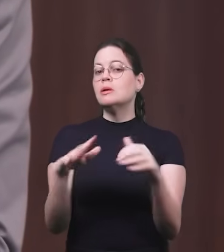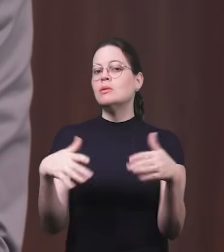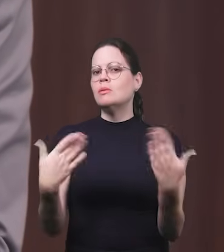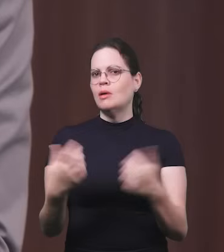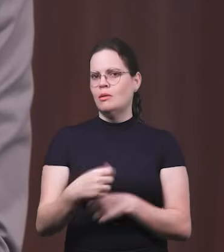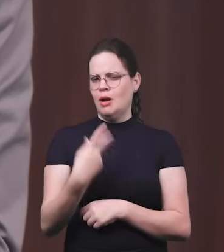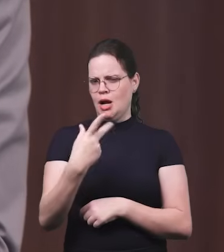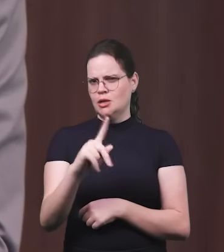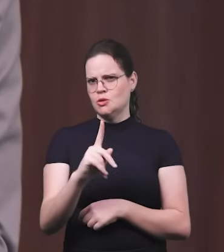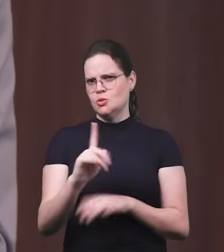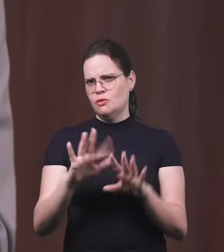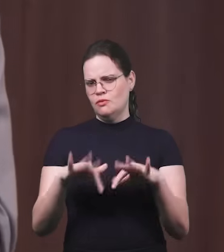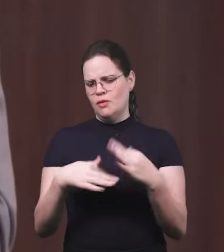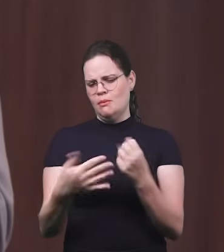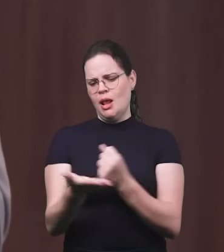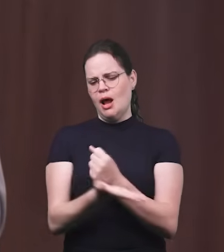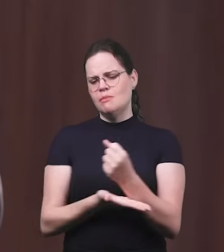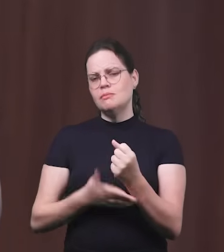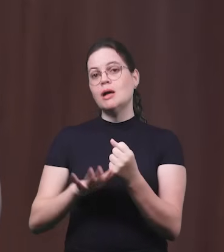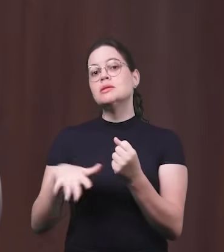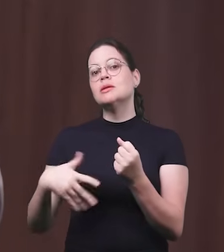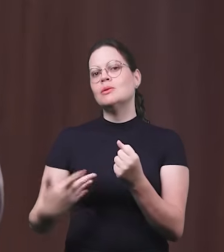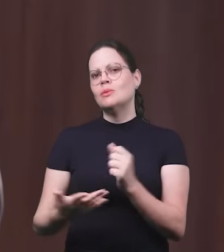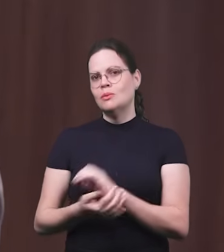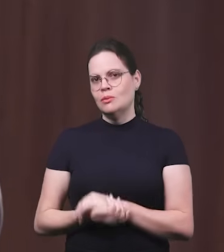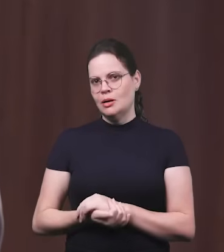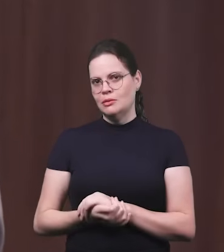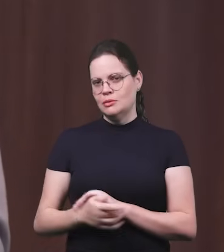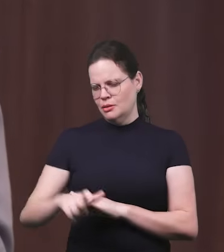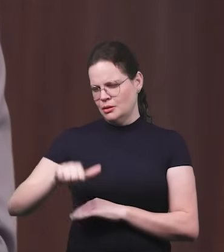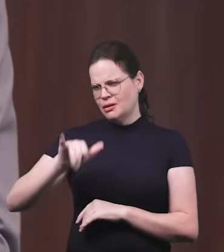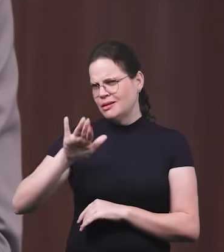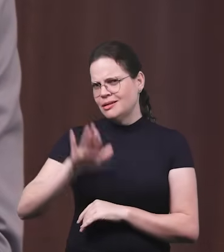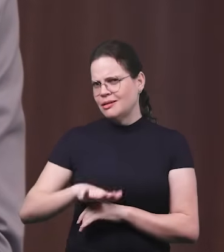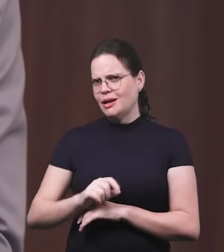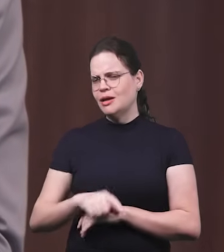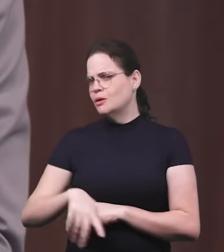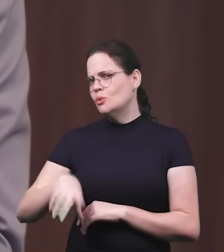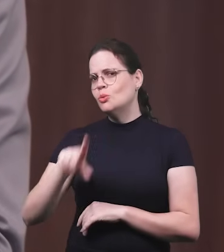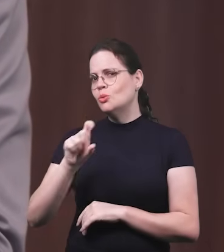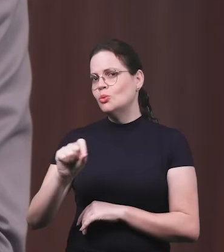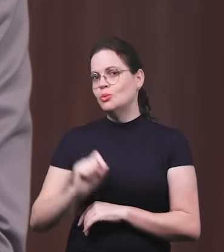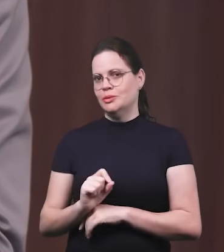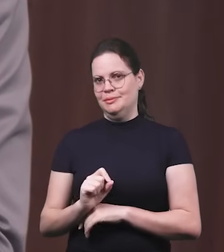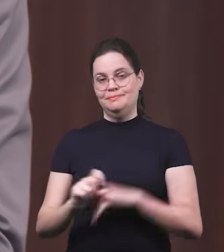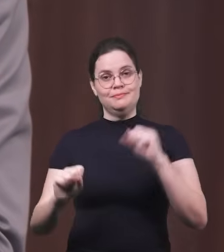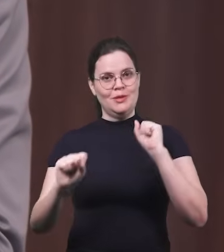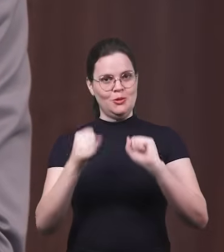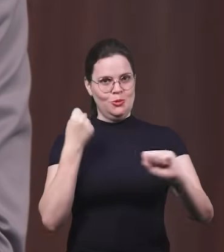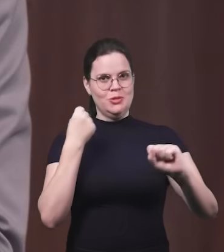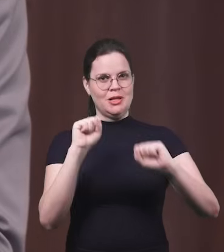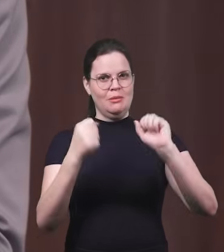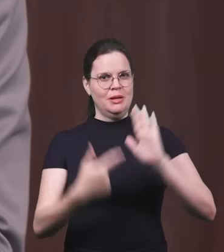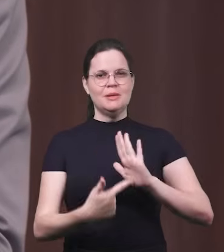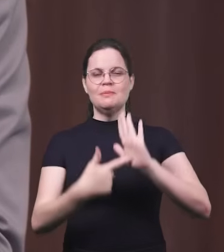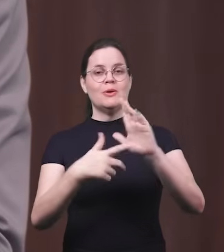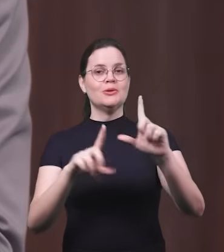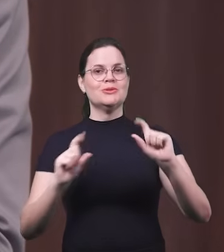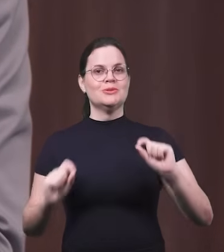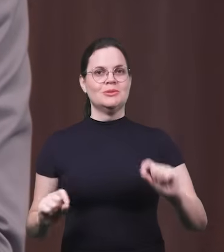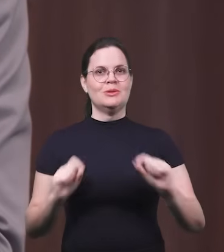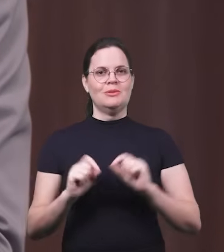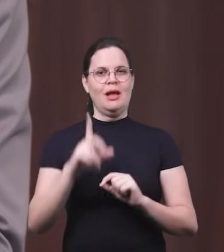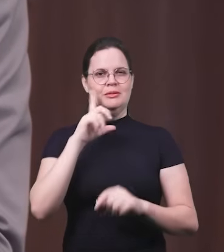sua família? O seu lar está apoiado sobre o quê? Sobre quem? Aqui nesse salmo, eles decidiram,